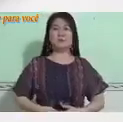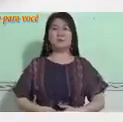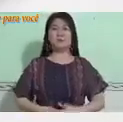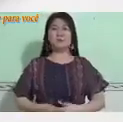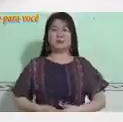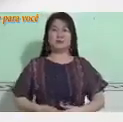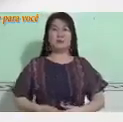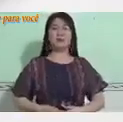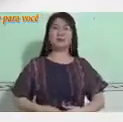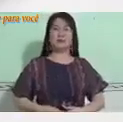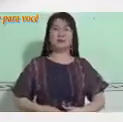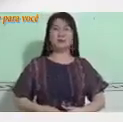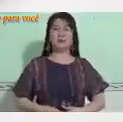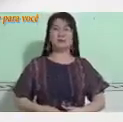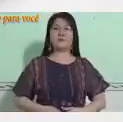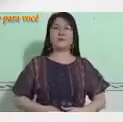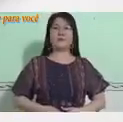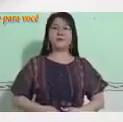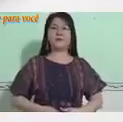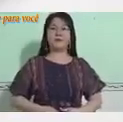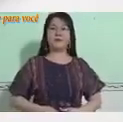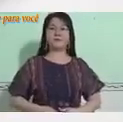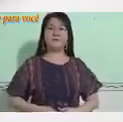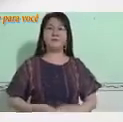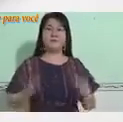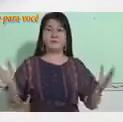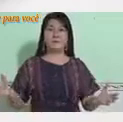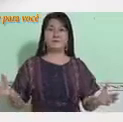Cremes para olheiras 2.